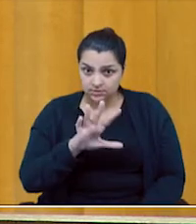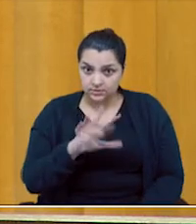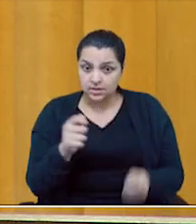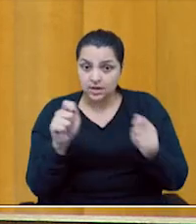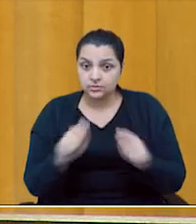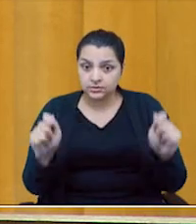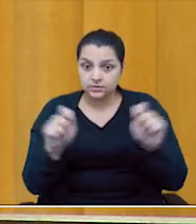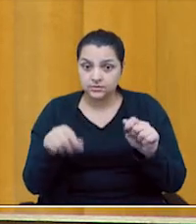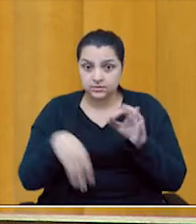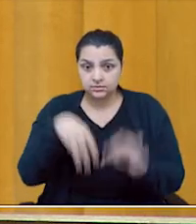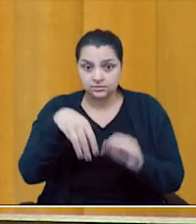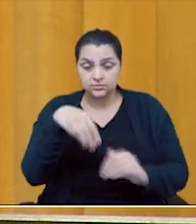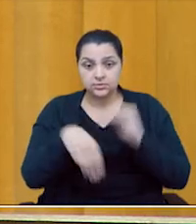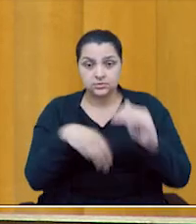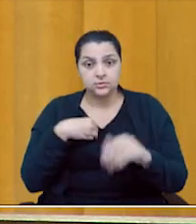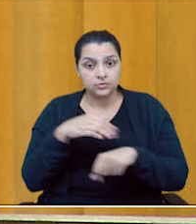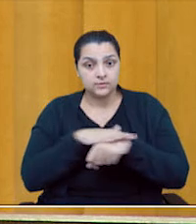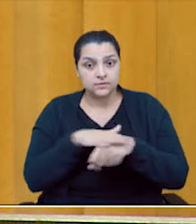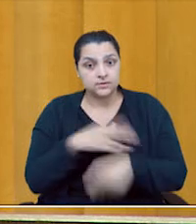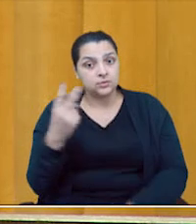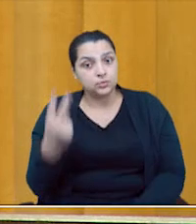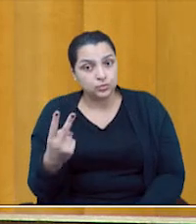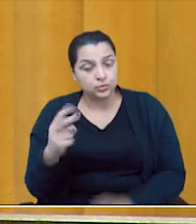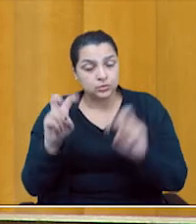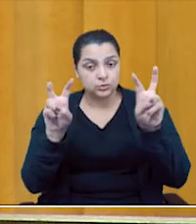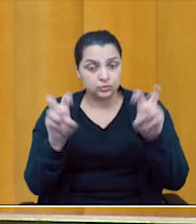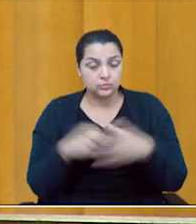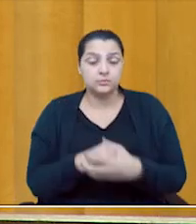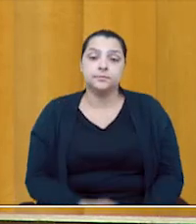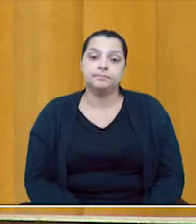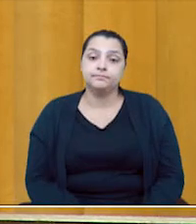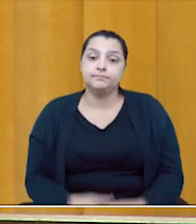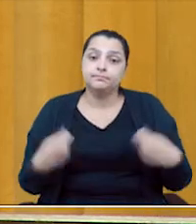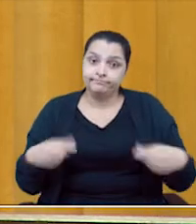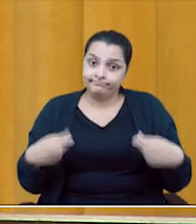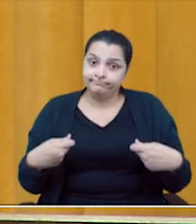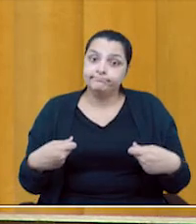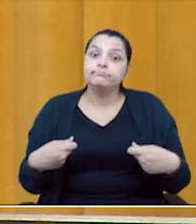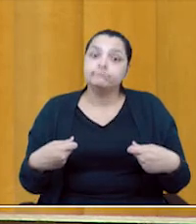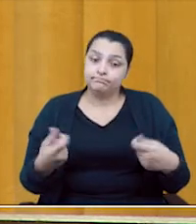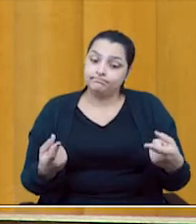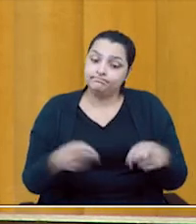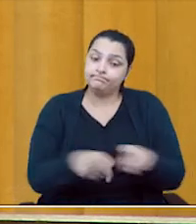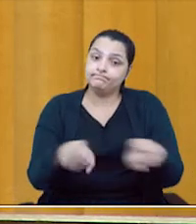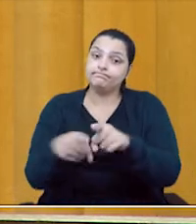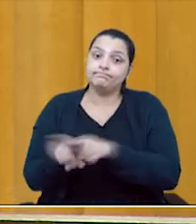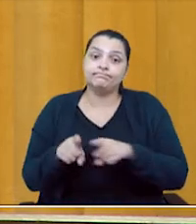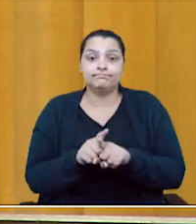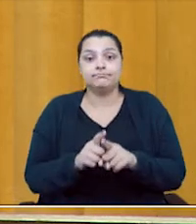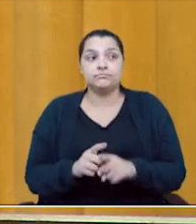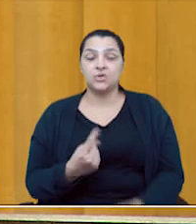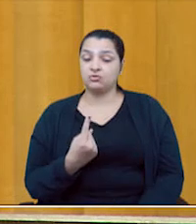hoje de manhã eu conversei com duas especificamente sobre isso, precisam, de alguma maneira, também serem parceiras, porque isso não é um jogo que qualquer pessoa